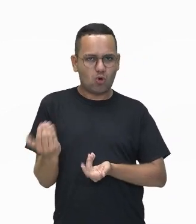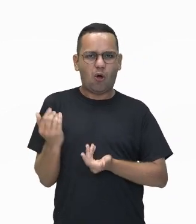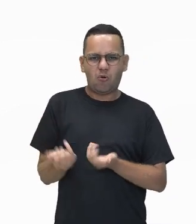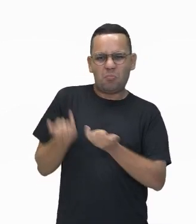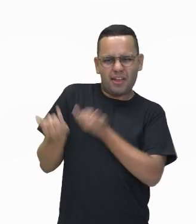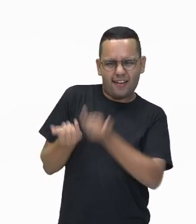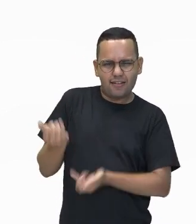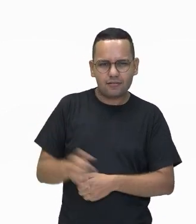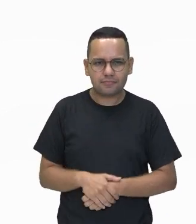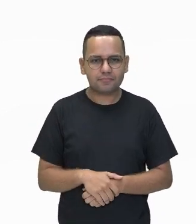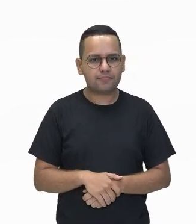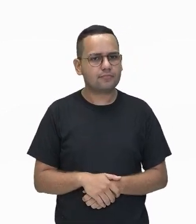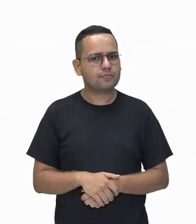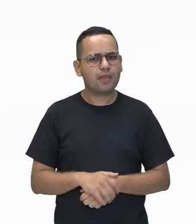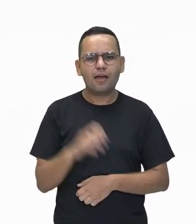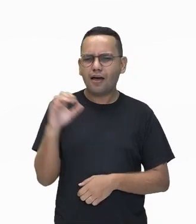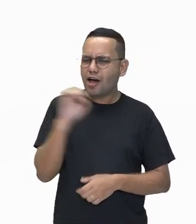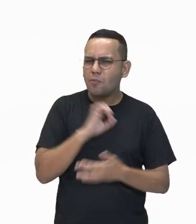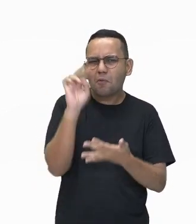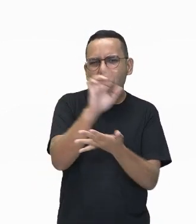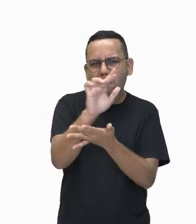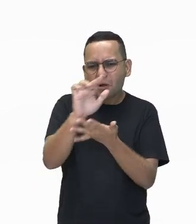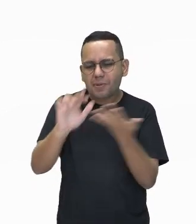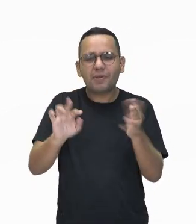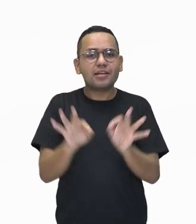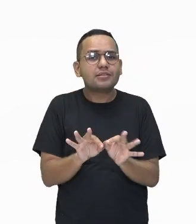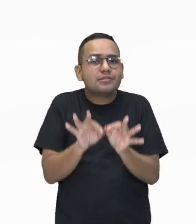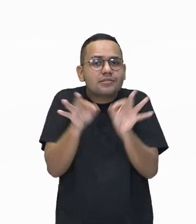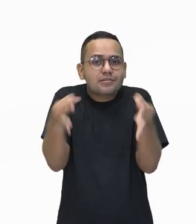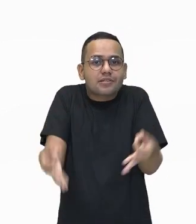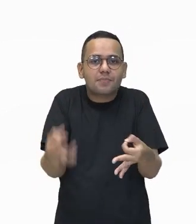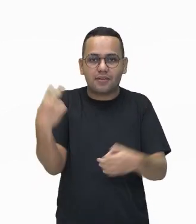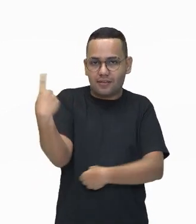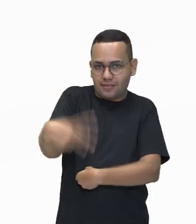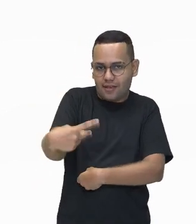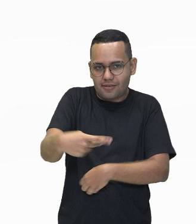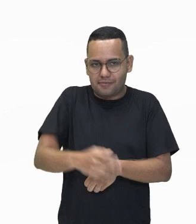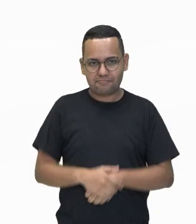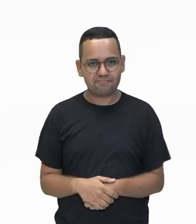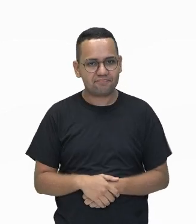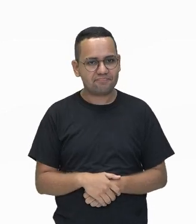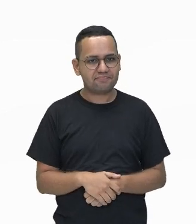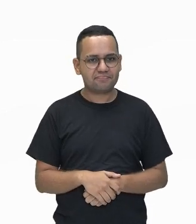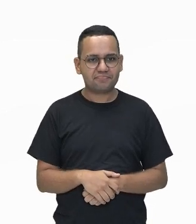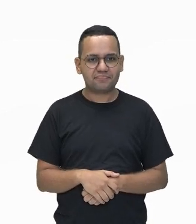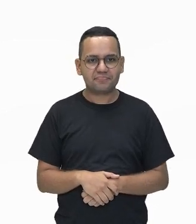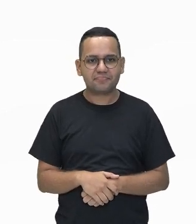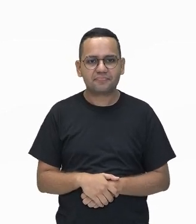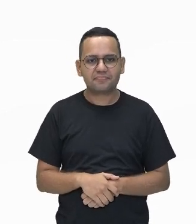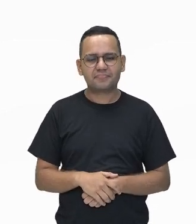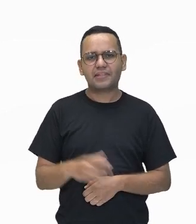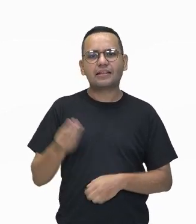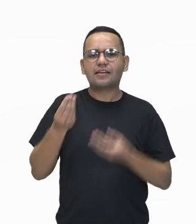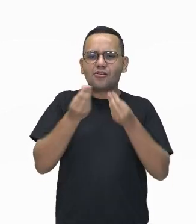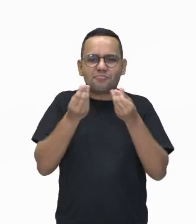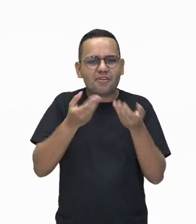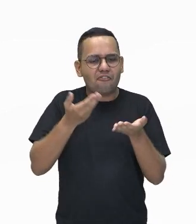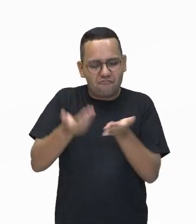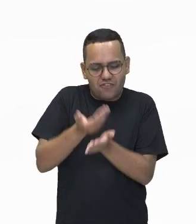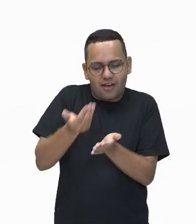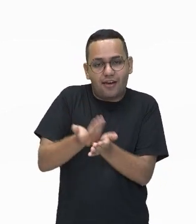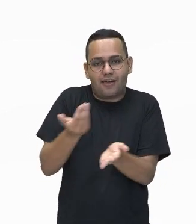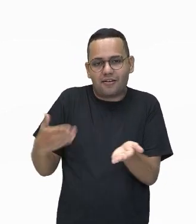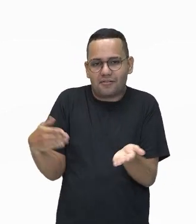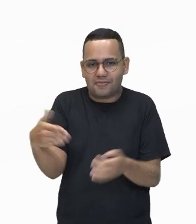Sapeca. Eu amo essas coisas tão puras, tão minhas, gostosas farinhas no caldo do peixe.